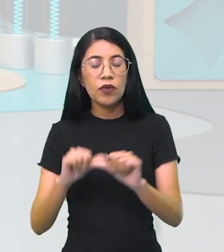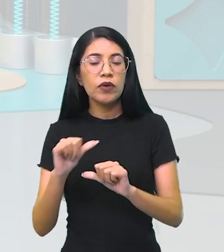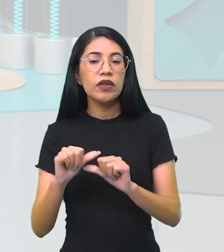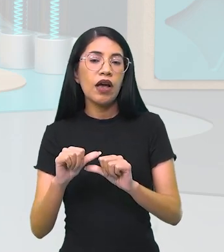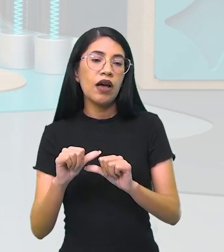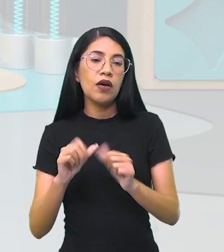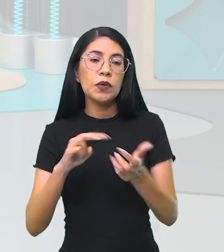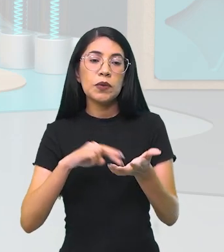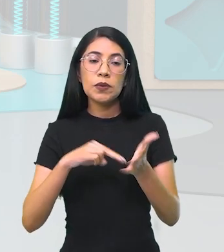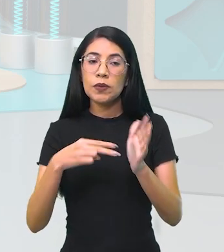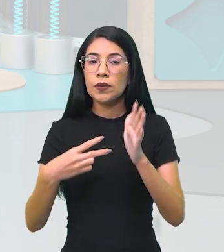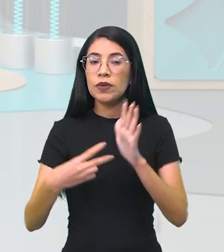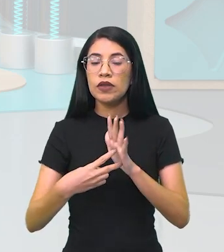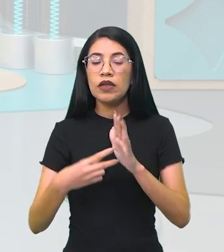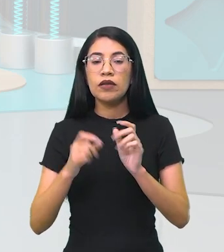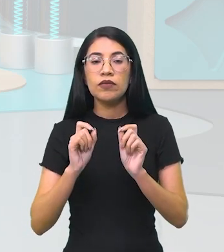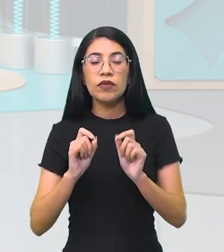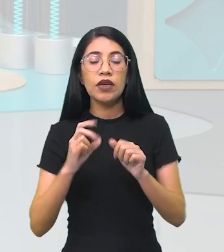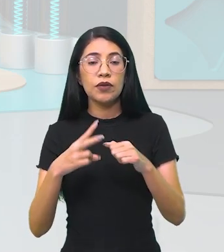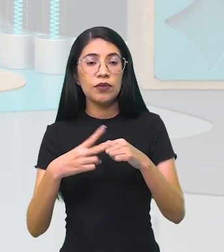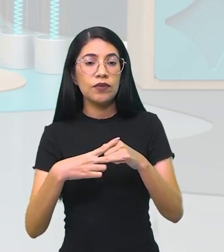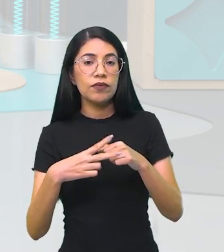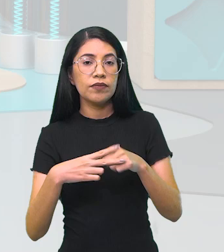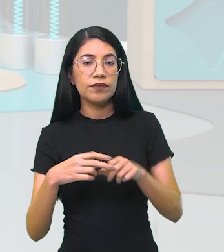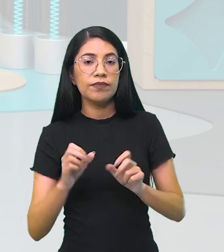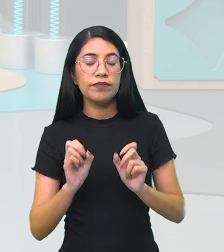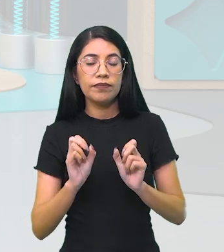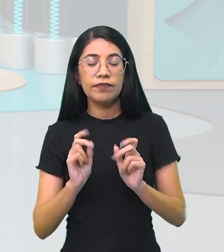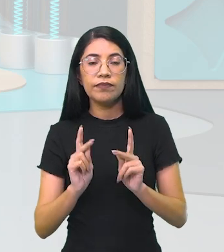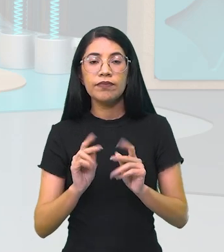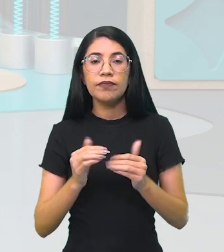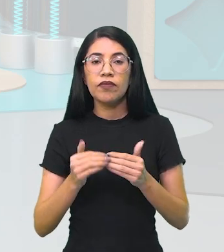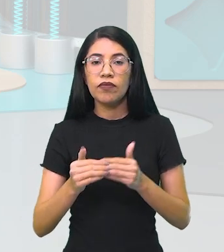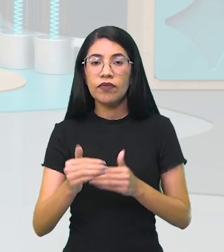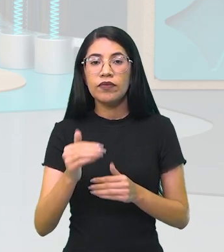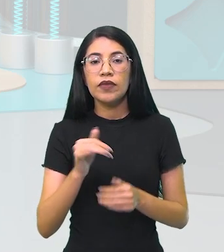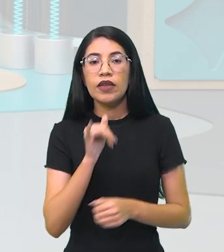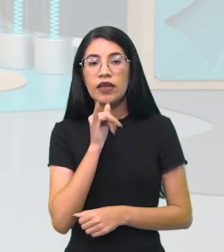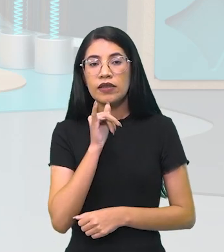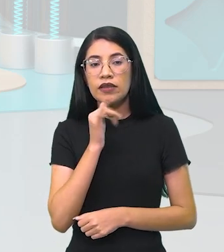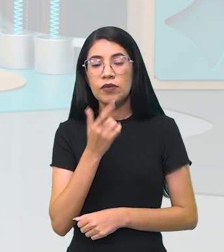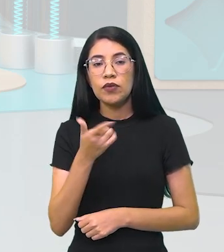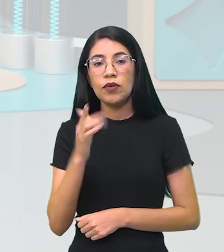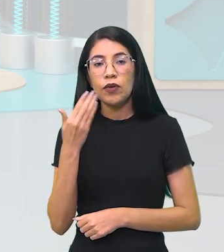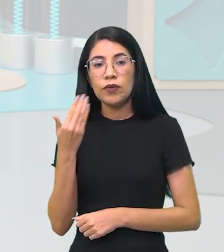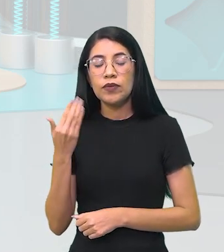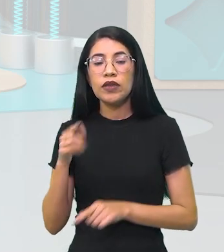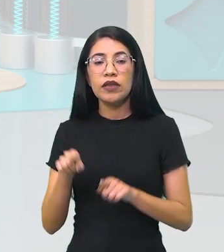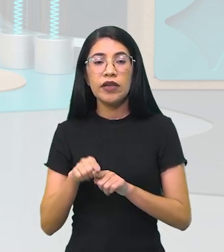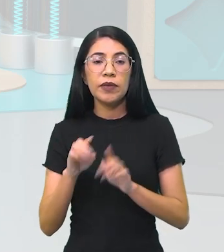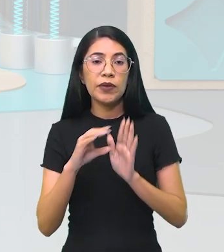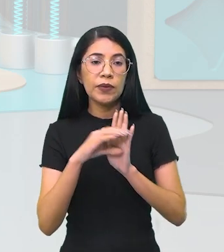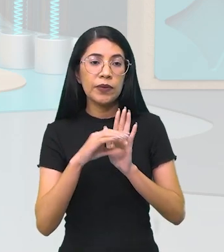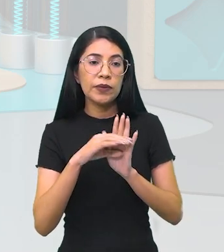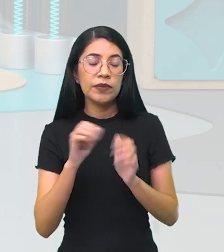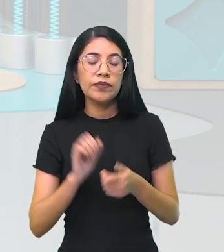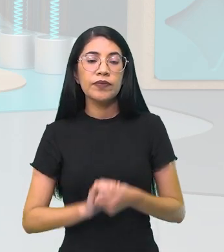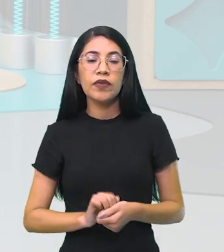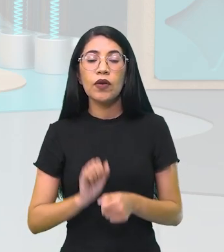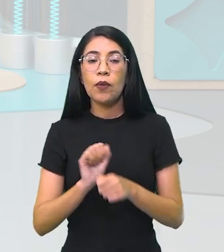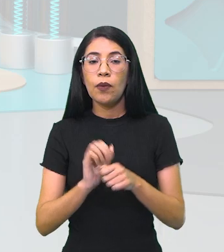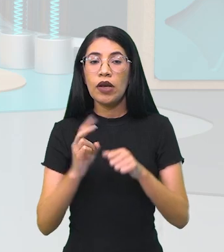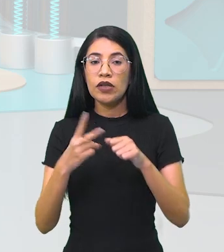ou alterar aí o sentido do verbo, ok? Vamos ver mais alguns exemplos, né? E é o conceito. O advérbio é